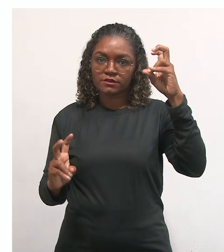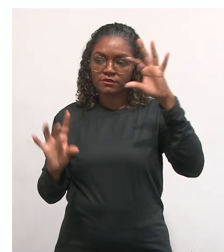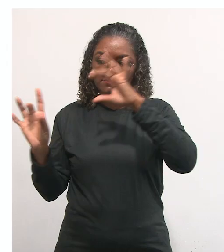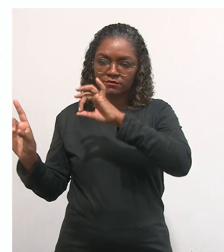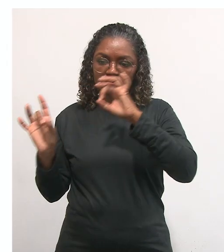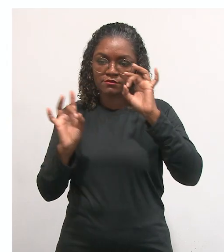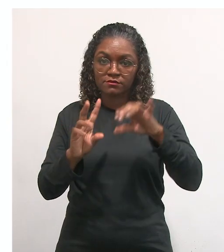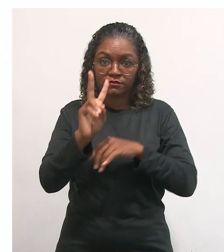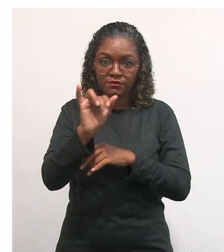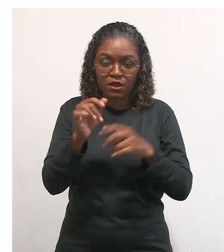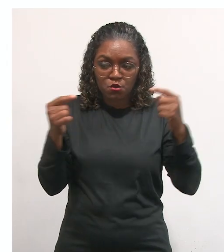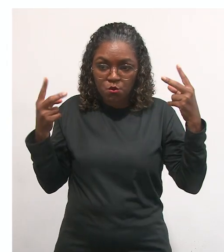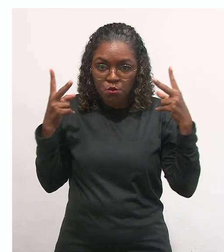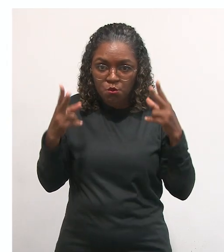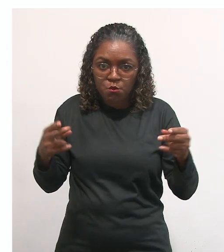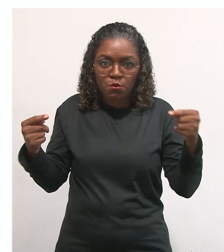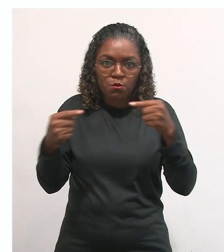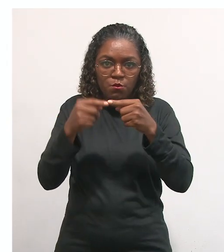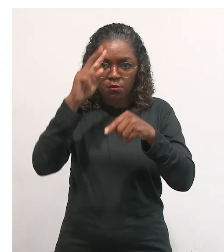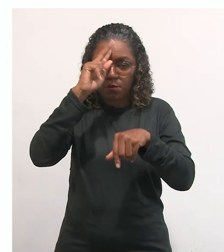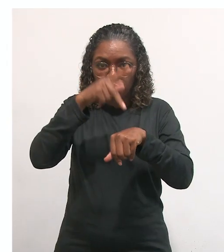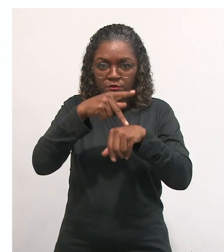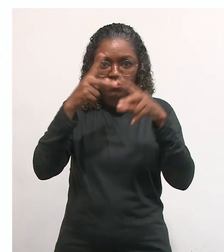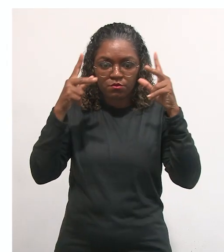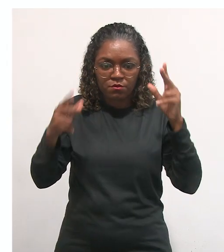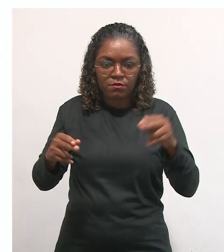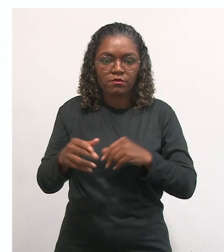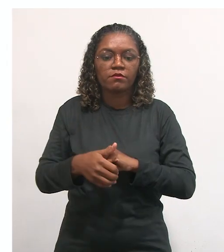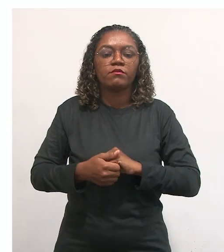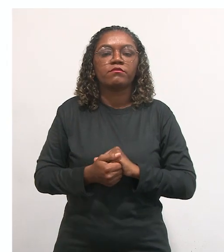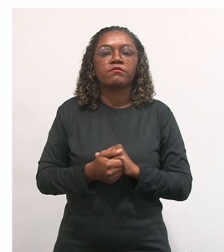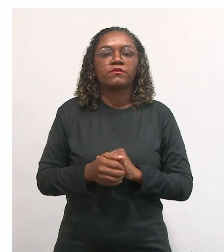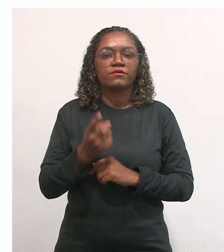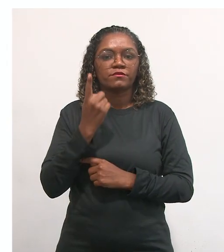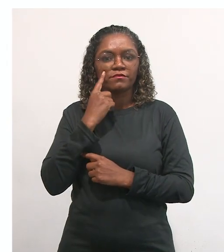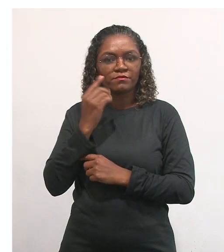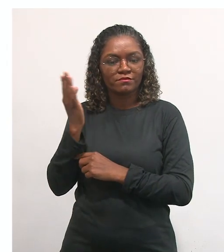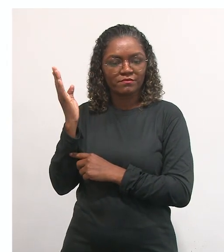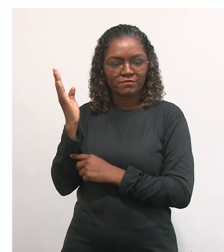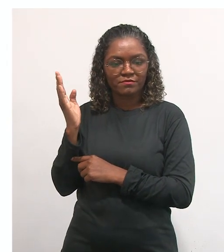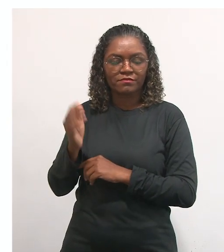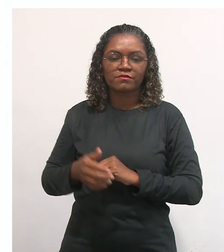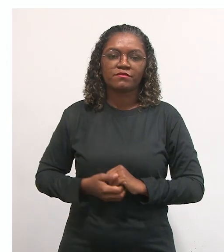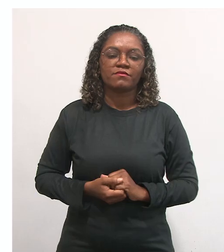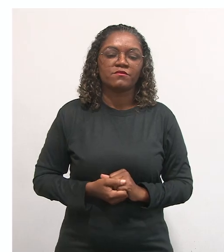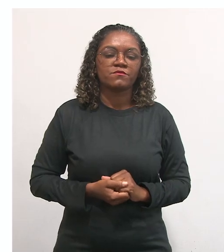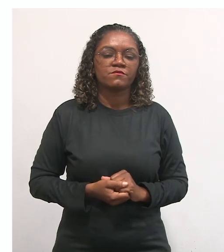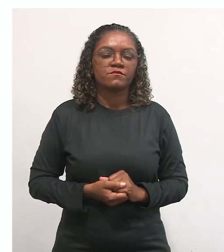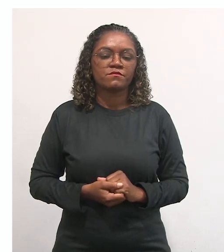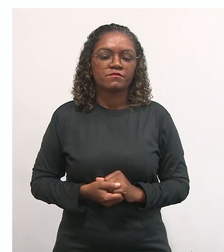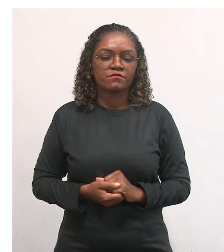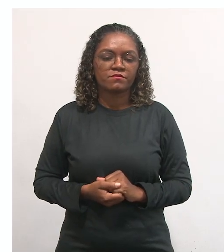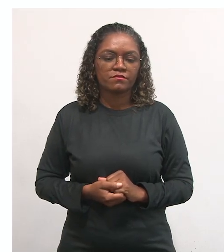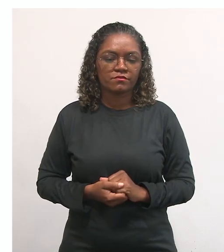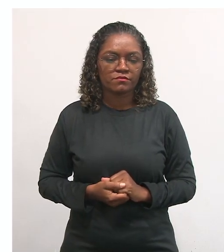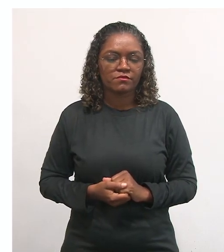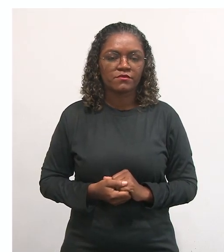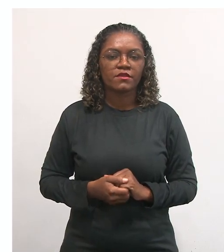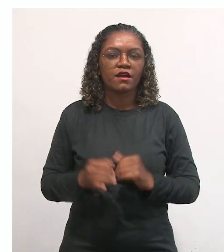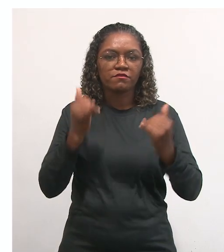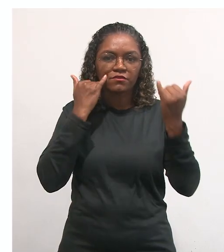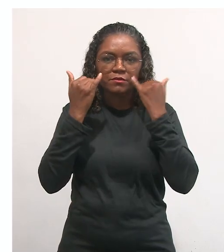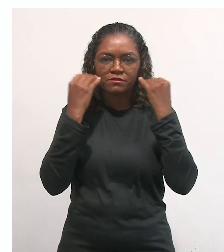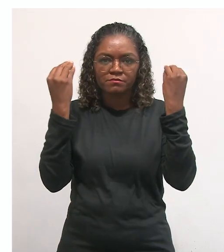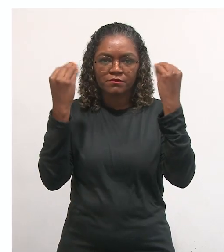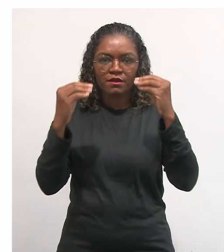uma citação direta longa exatamente o que o autor falou vai ficar aqui ó o que ele falou né Aí vai ter aqui a